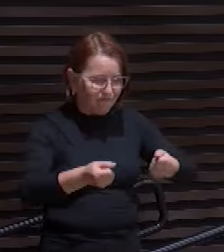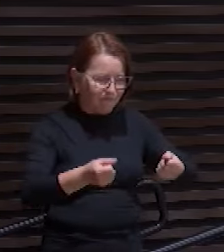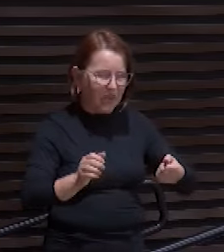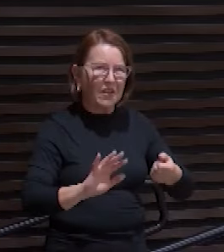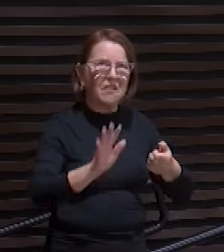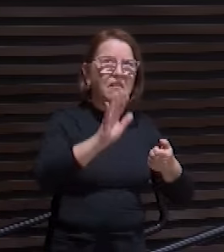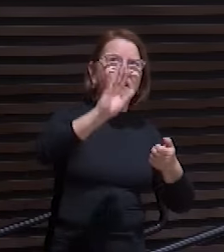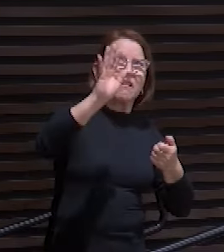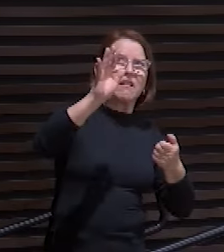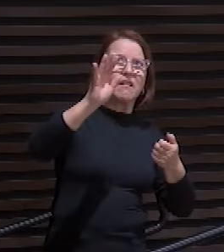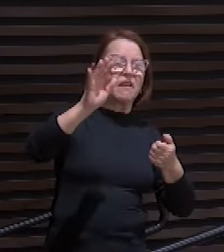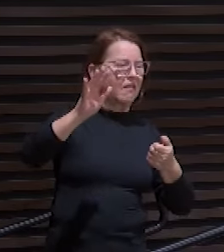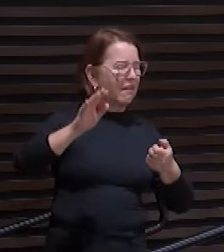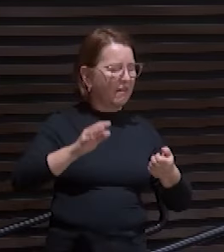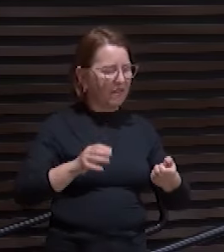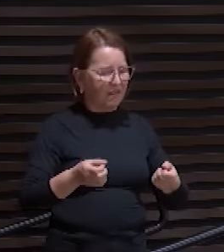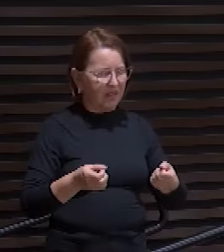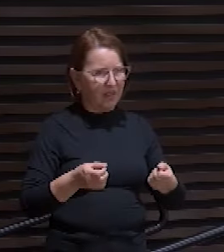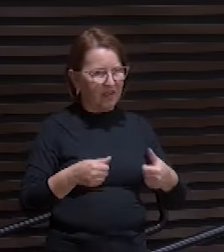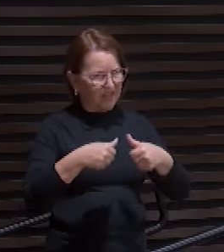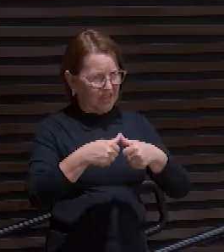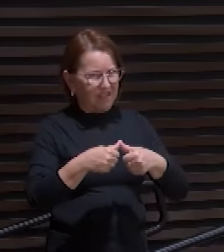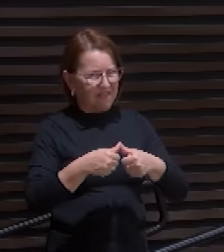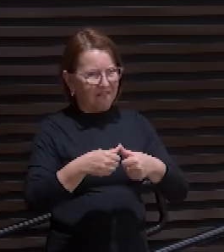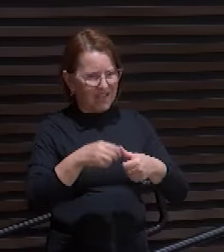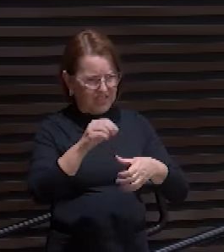fumaça você peneirou.